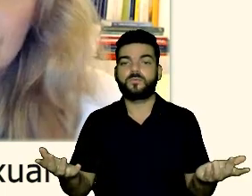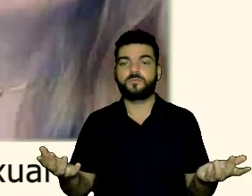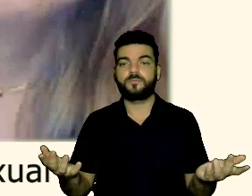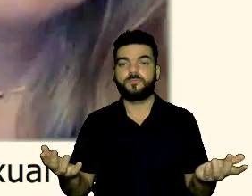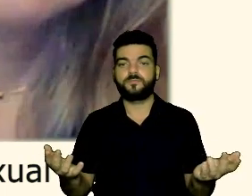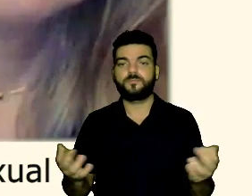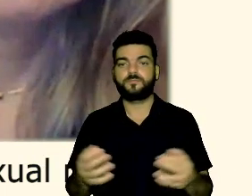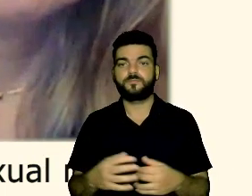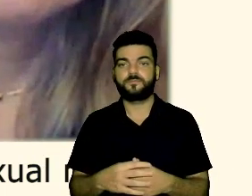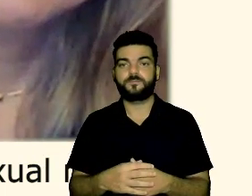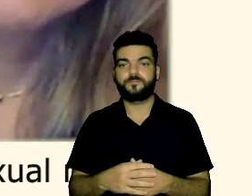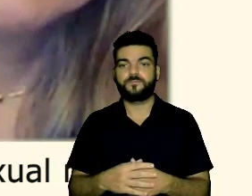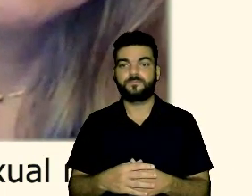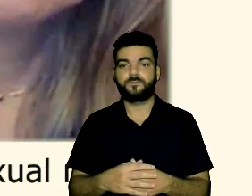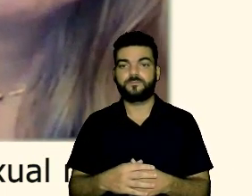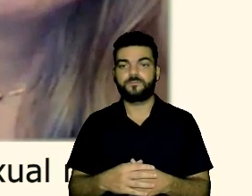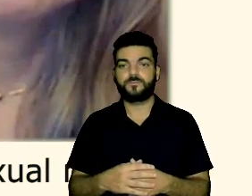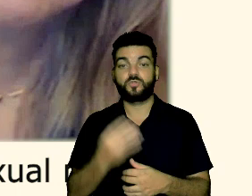na empresa?